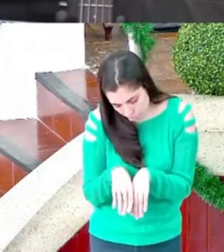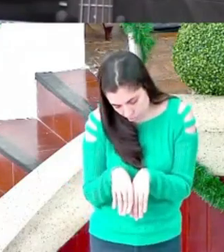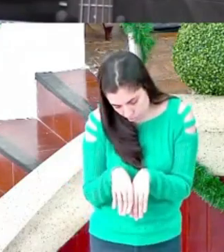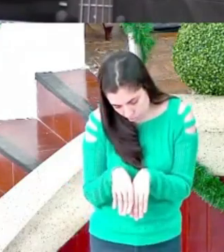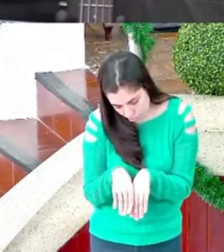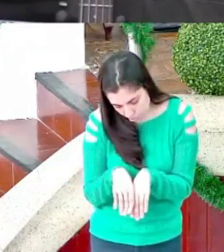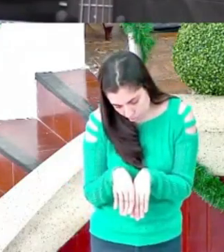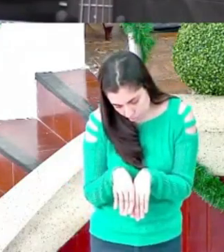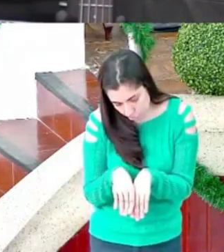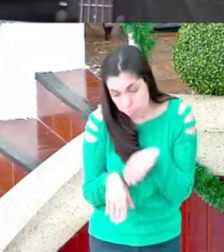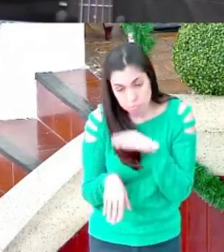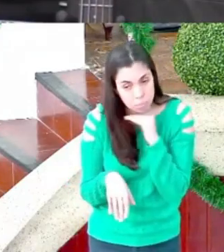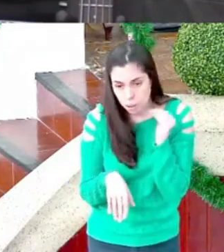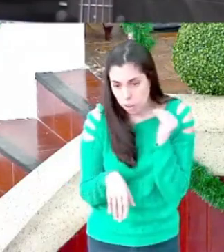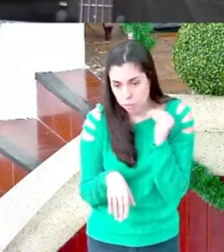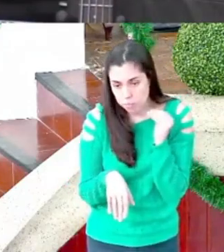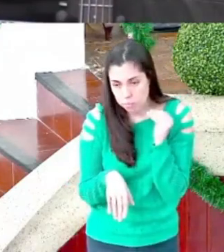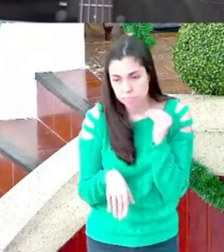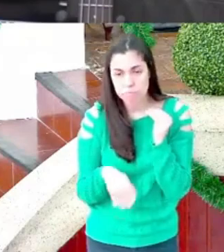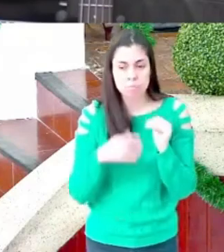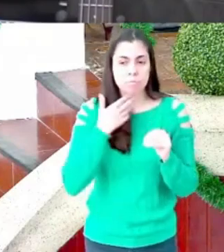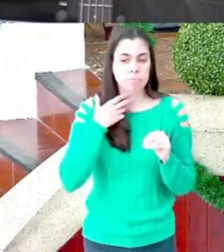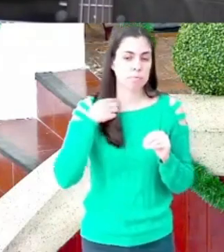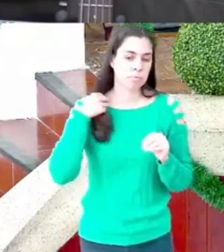logo eles se vão.